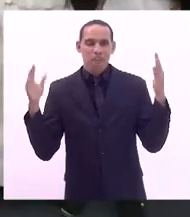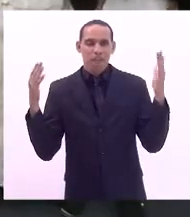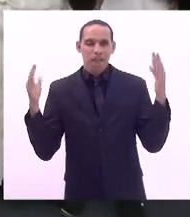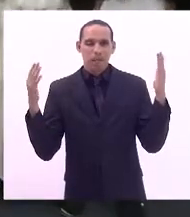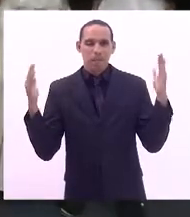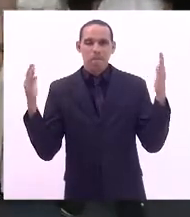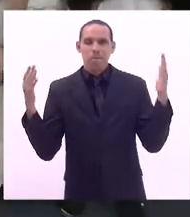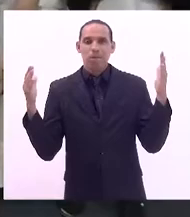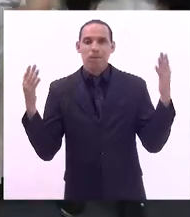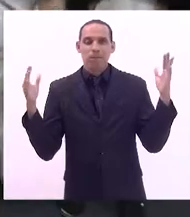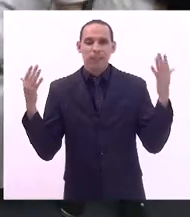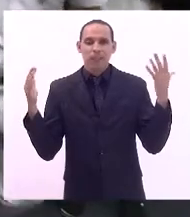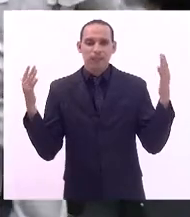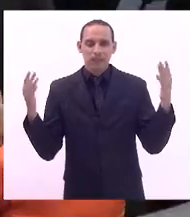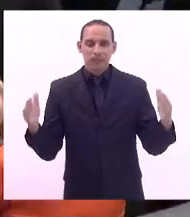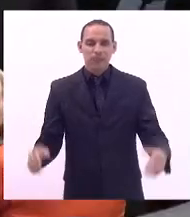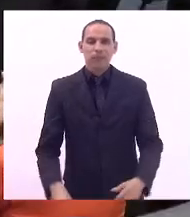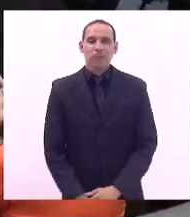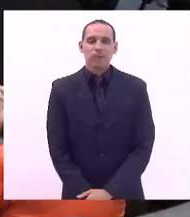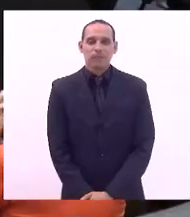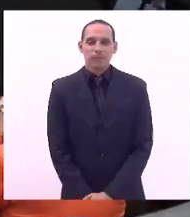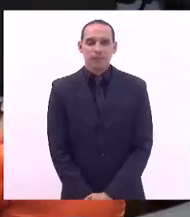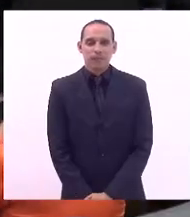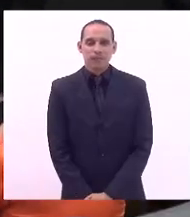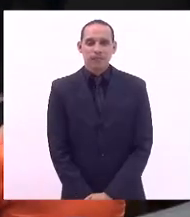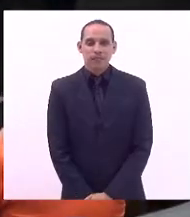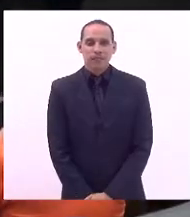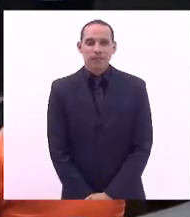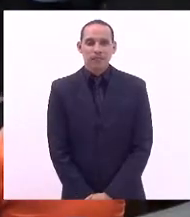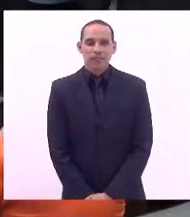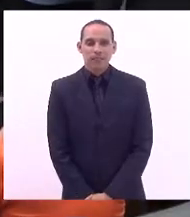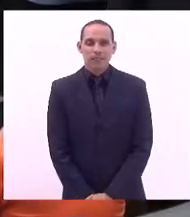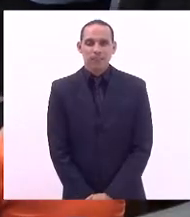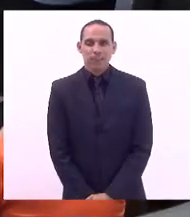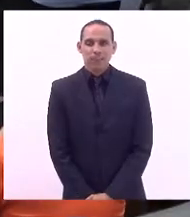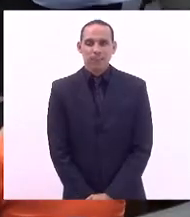E aí E aí